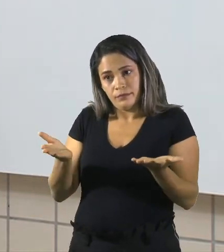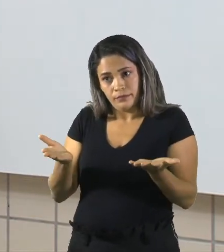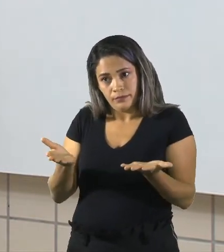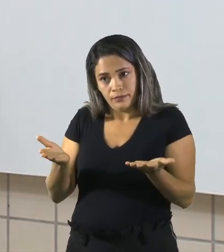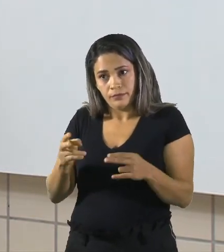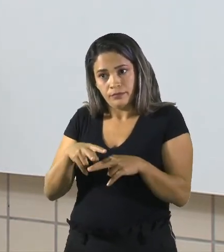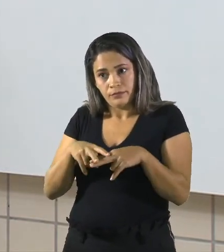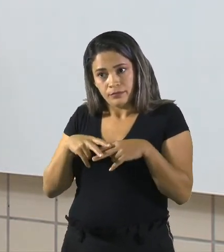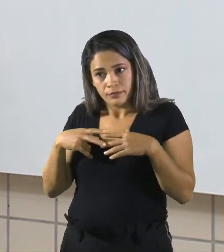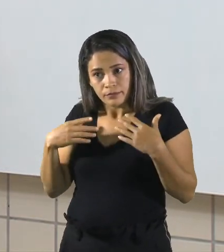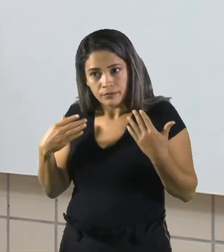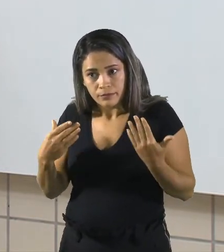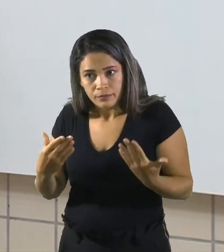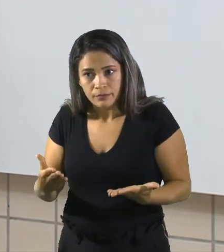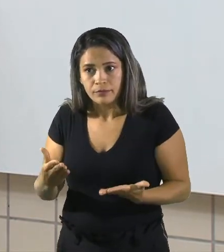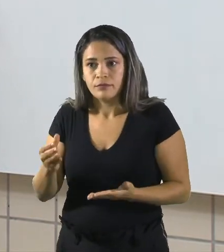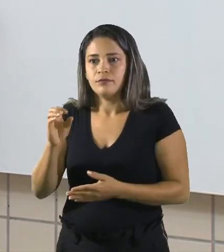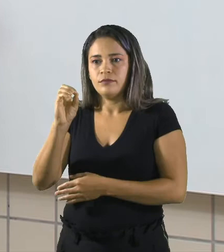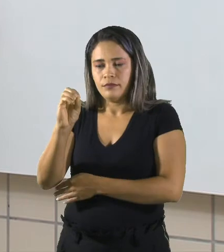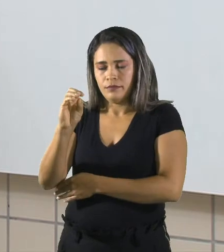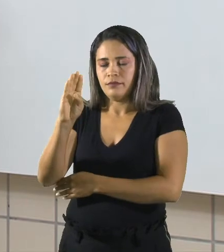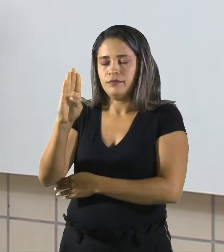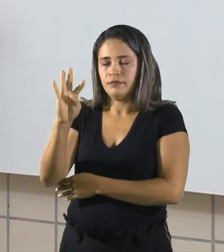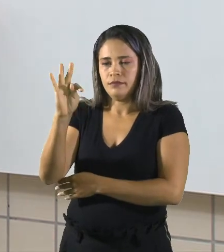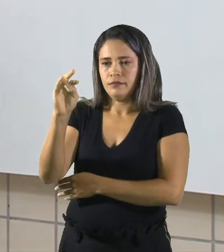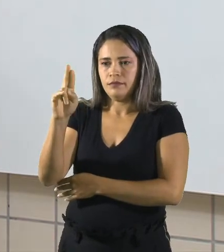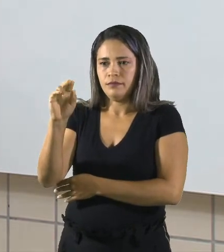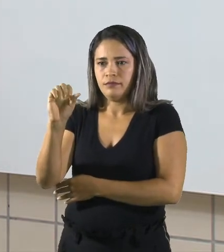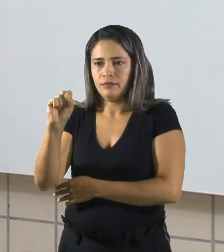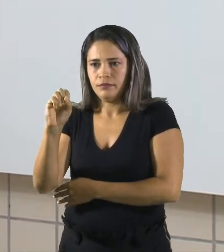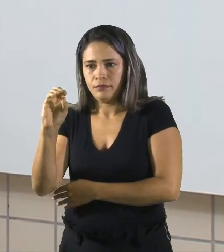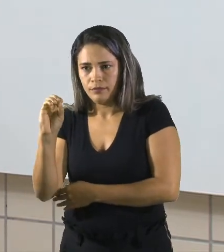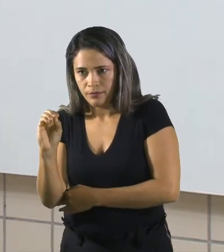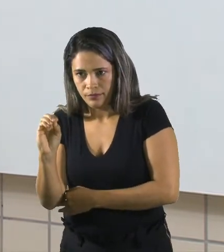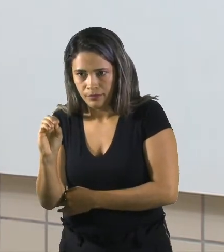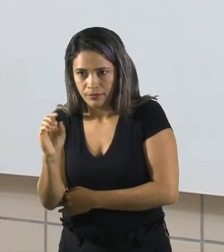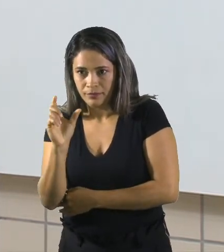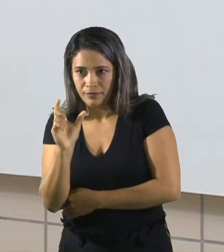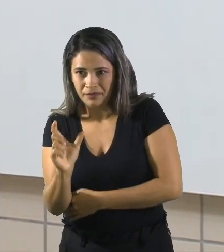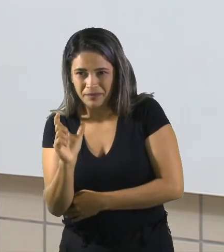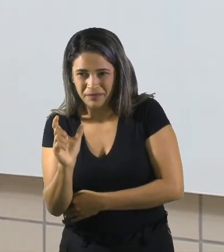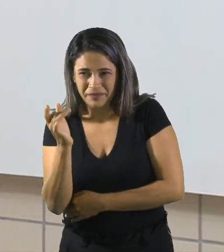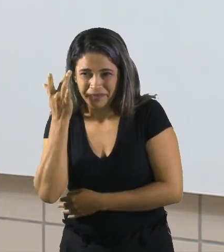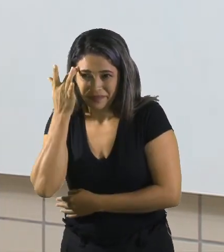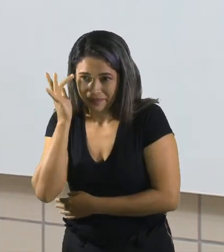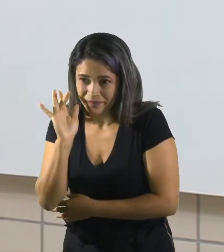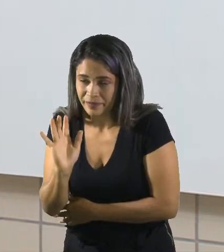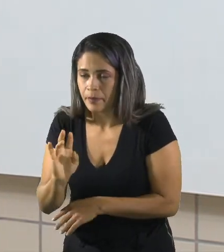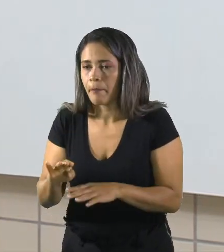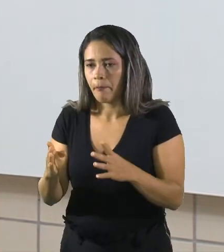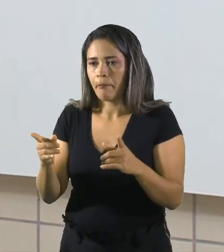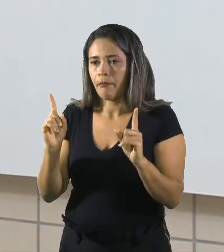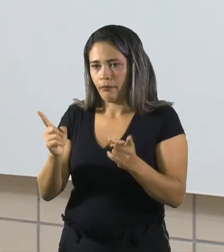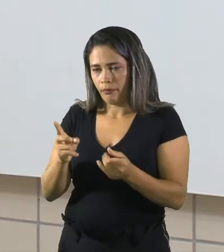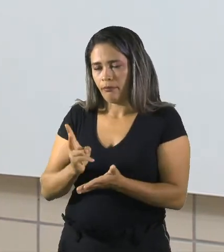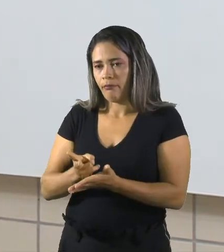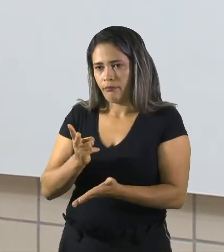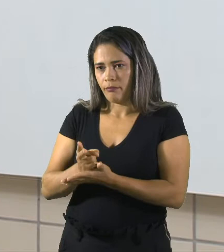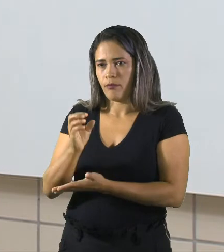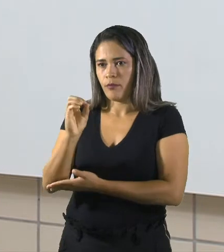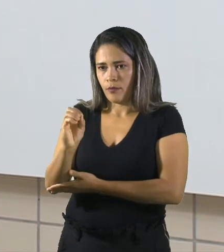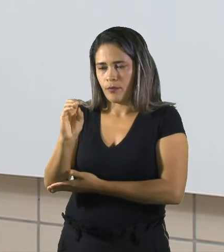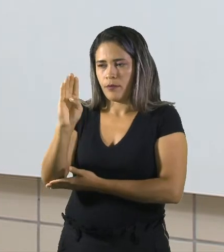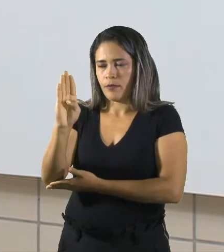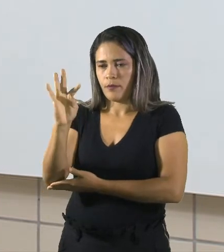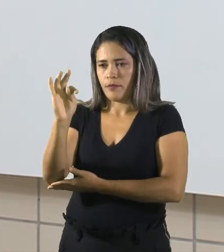é um ângulo obtuso. Eu sei que essa palavra pode causar estranheza, mas é essa mesmo, obtuso. E sempre